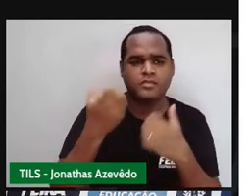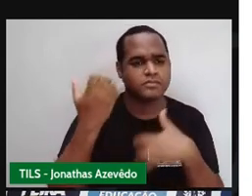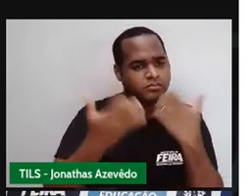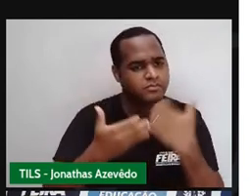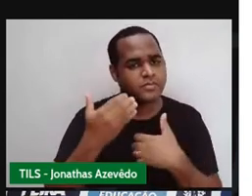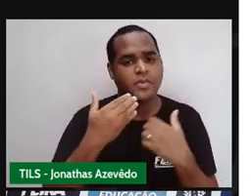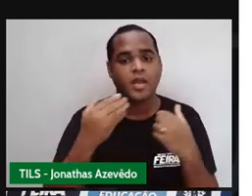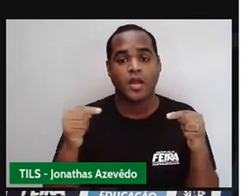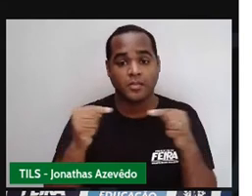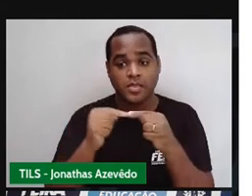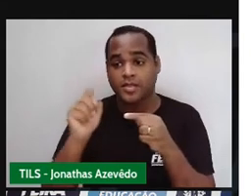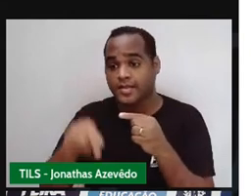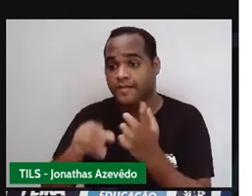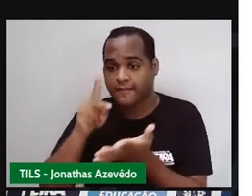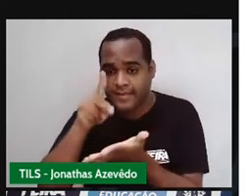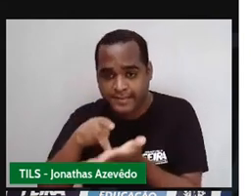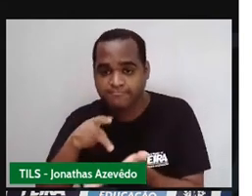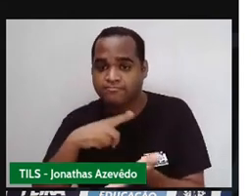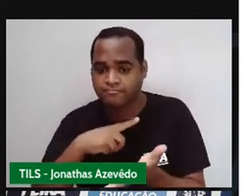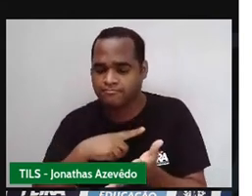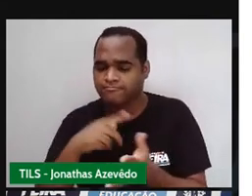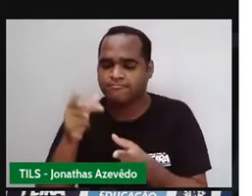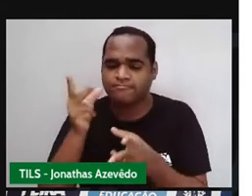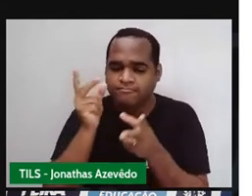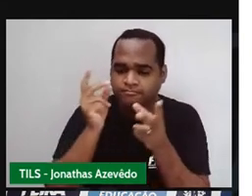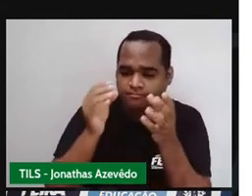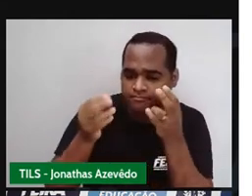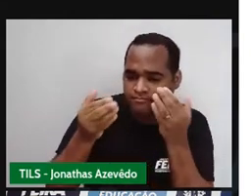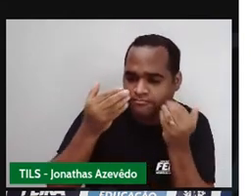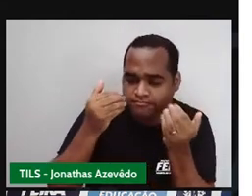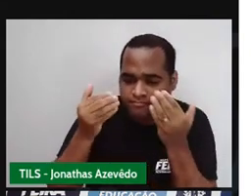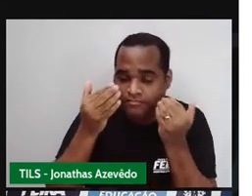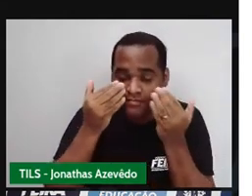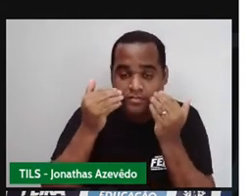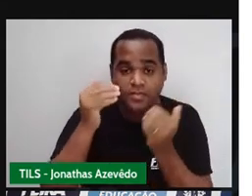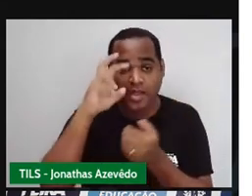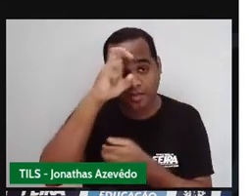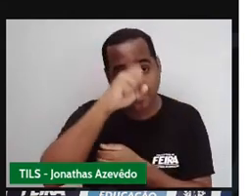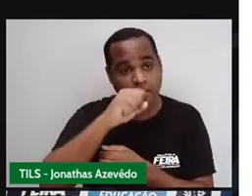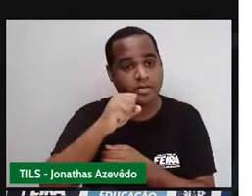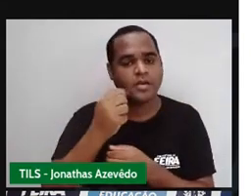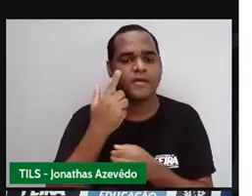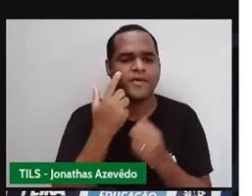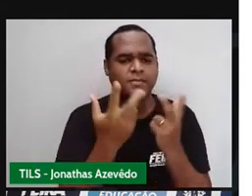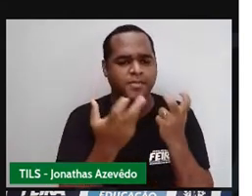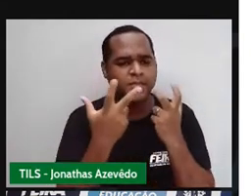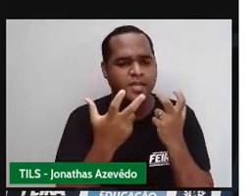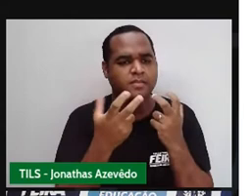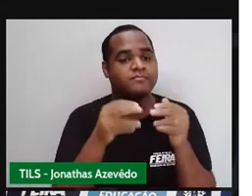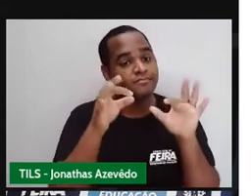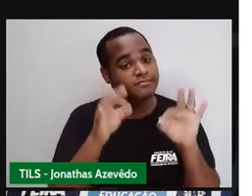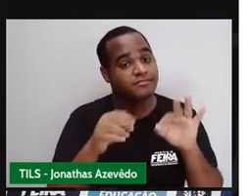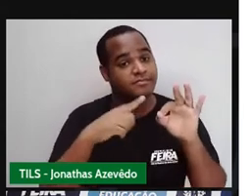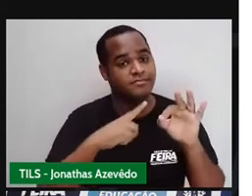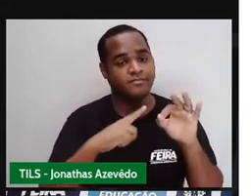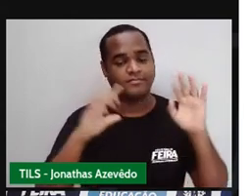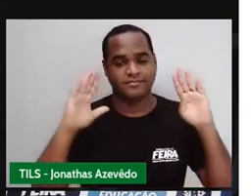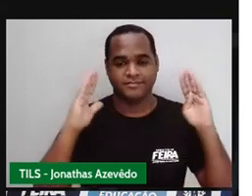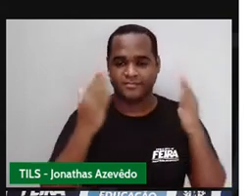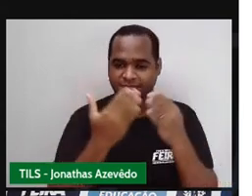situações do mundo real onde você consiga né Oi aqui é possível determinar